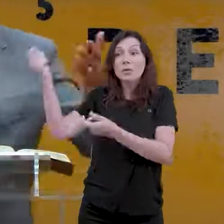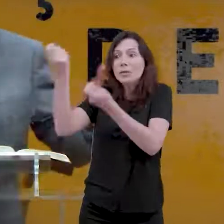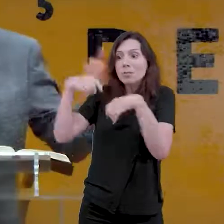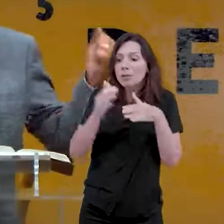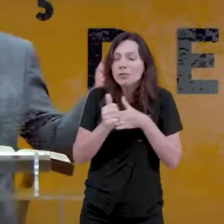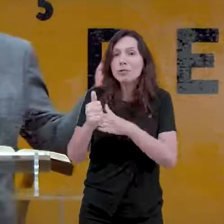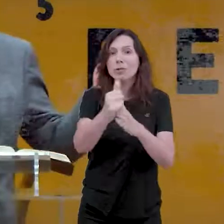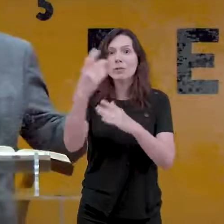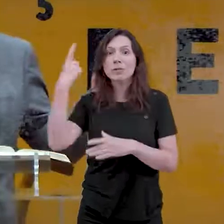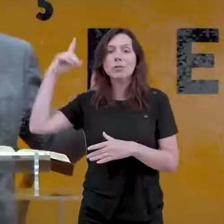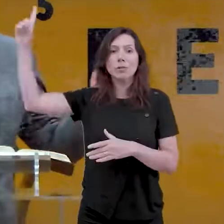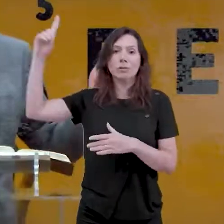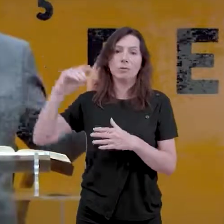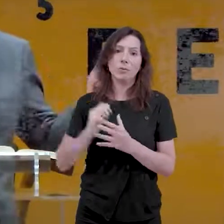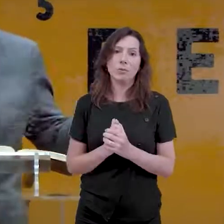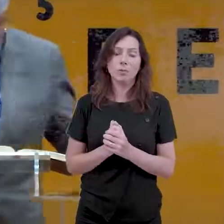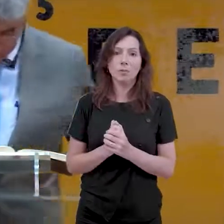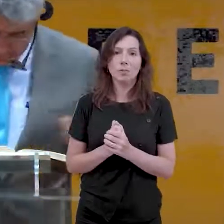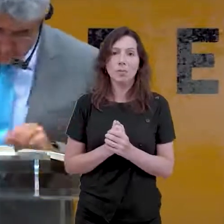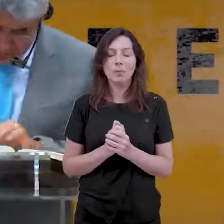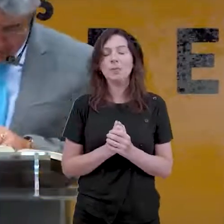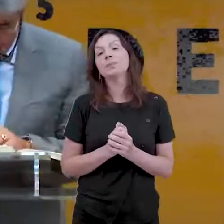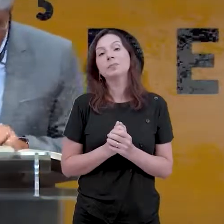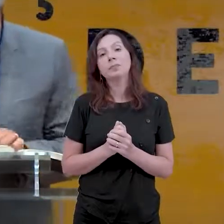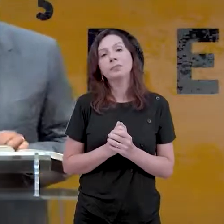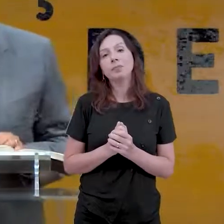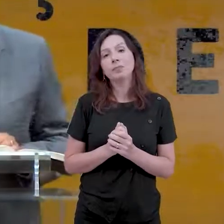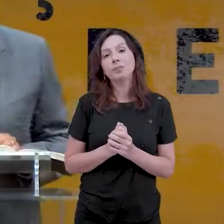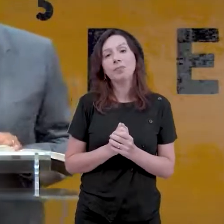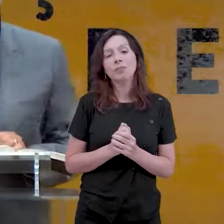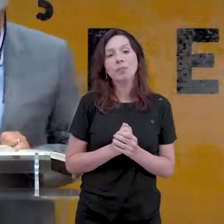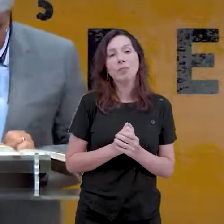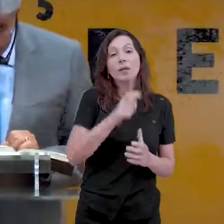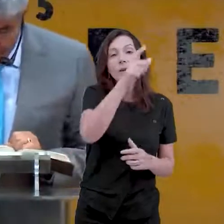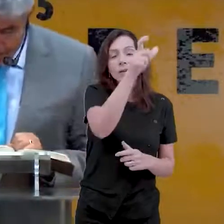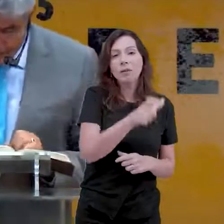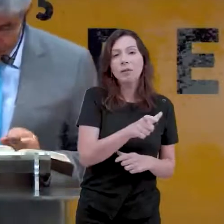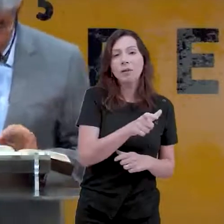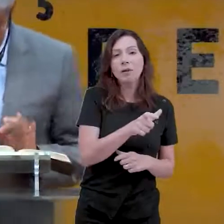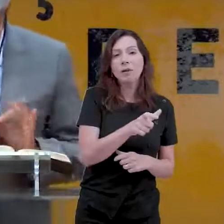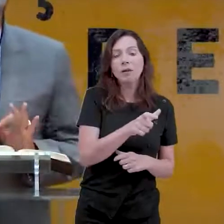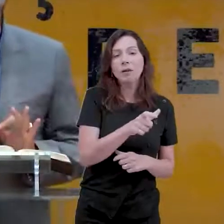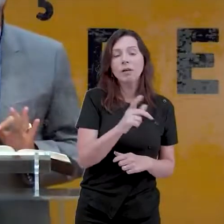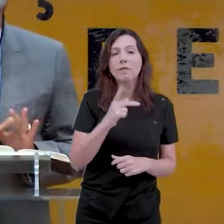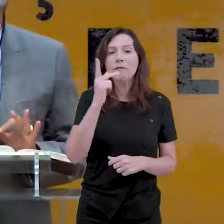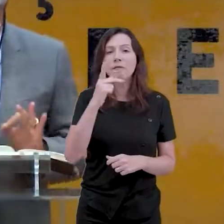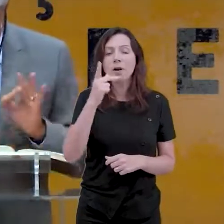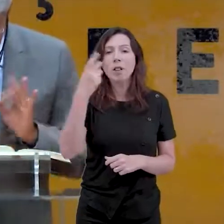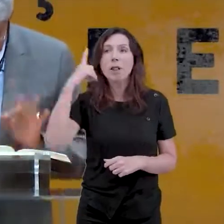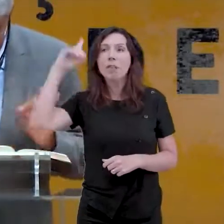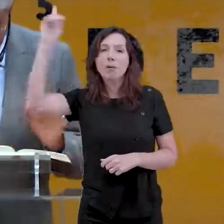ser tem sede de Deus, diz ele. E ele chama Deus, olha aí comigo por gentileza, ele chama Deus, Deus